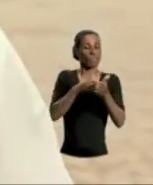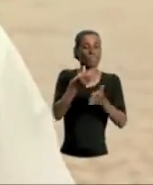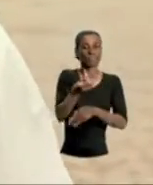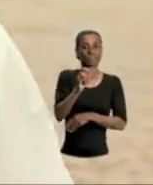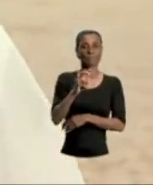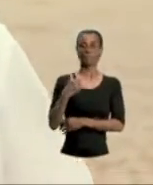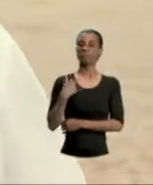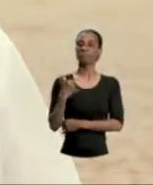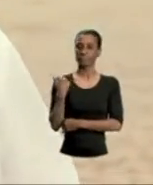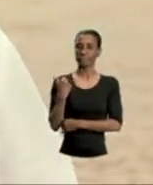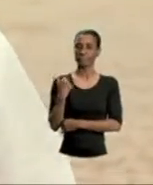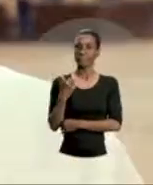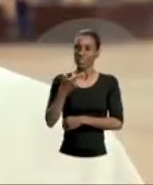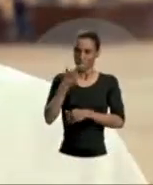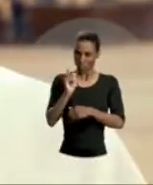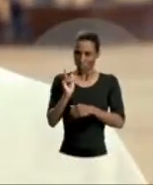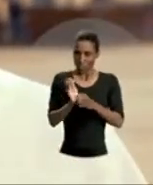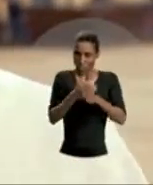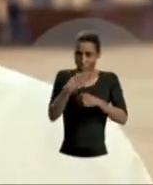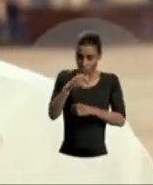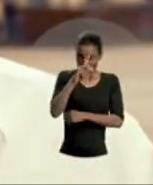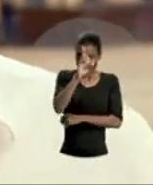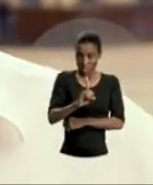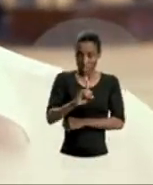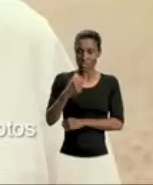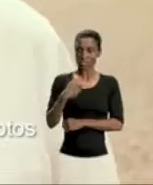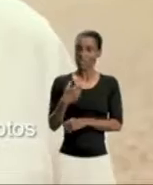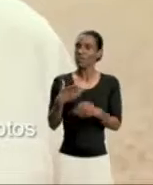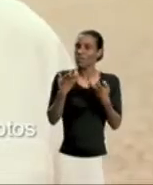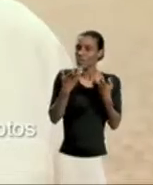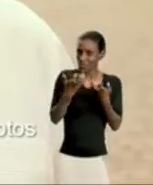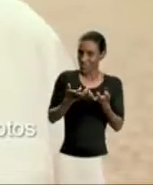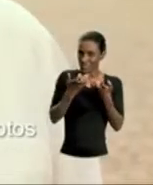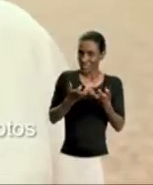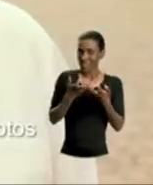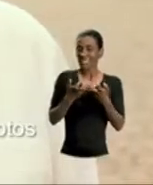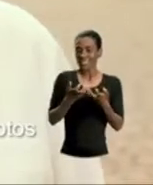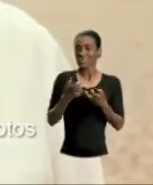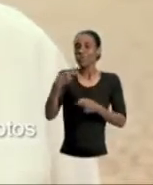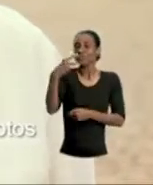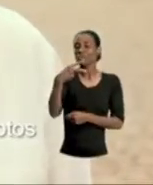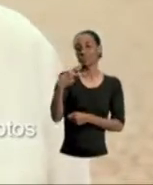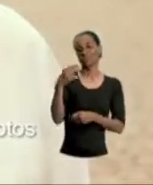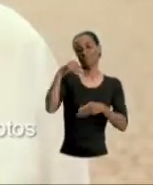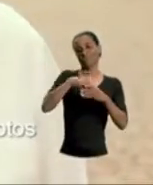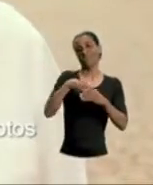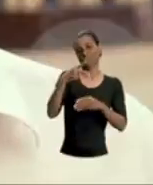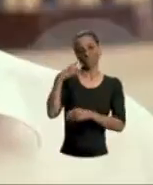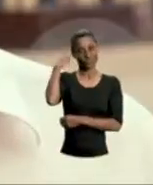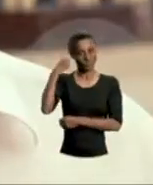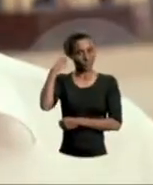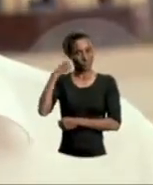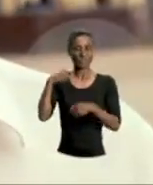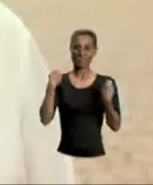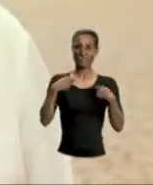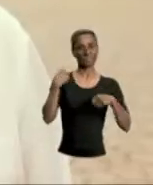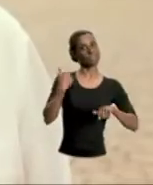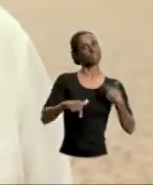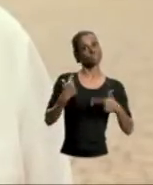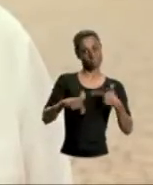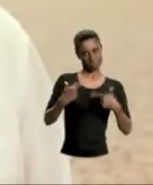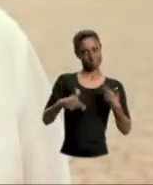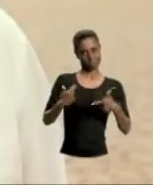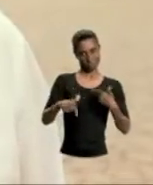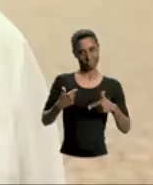trabalhando até os 65 anos. E é para proteger teus direitos que eu gostaria muito de ser um dos teus dois votos para senador. Vote